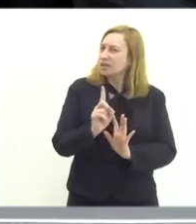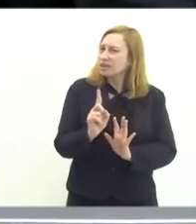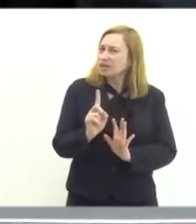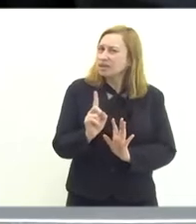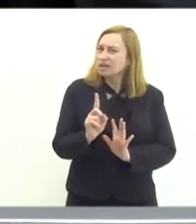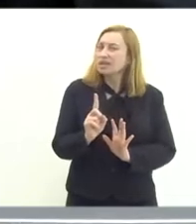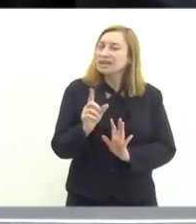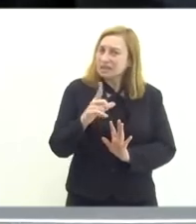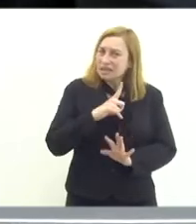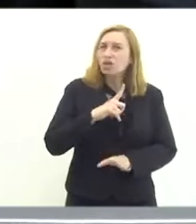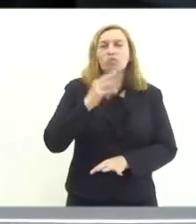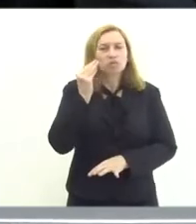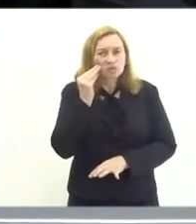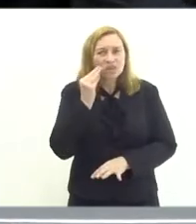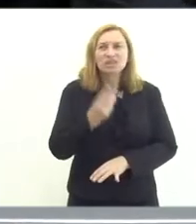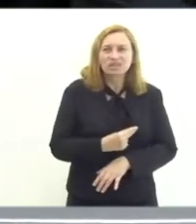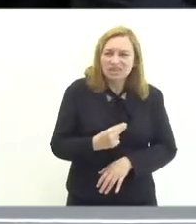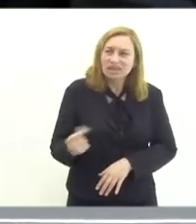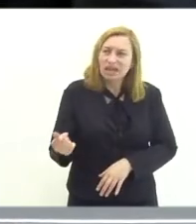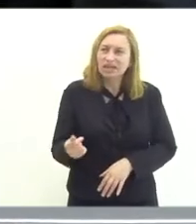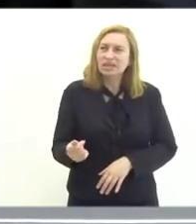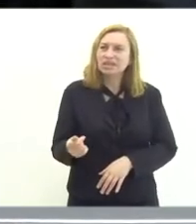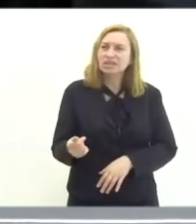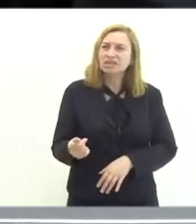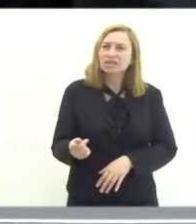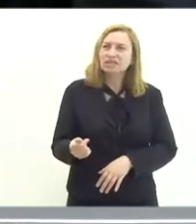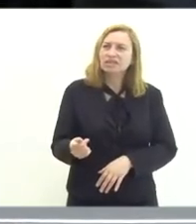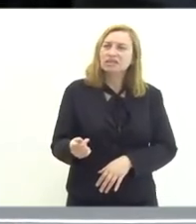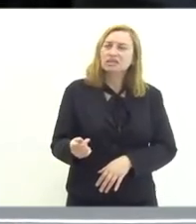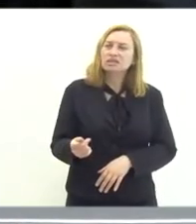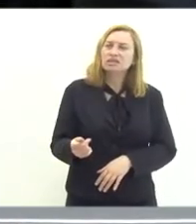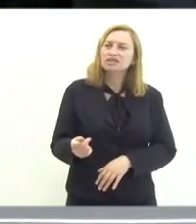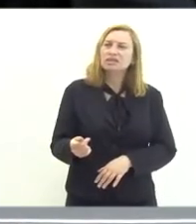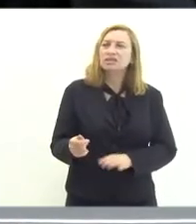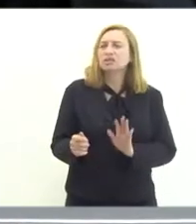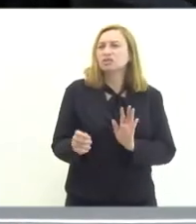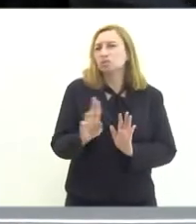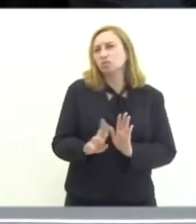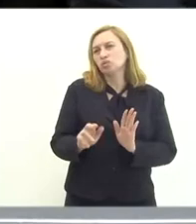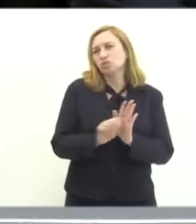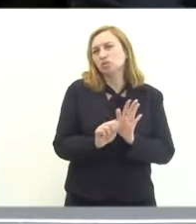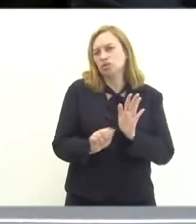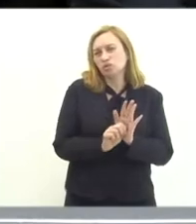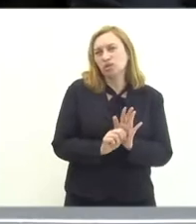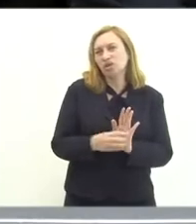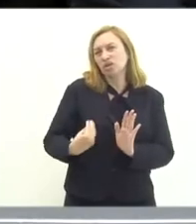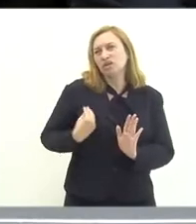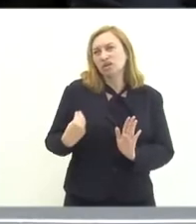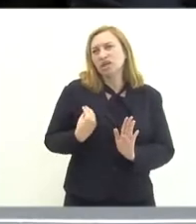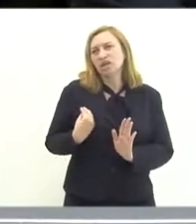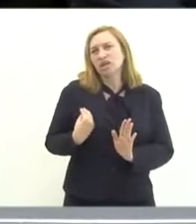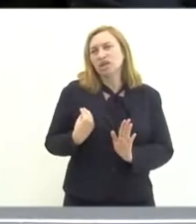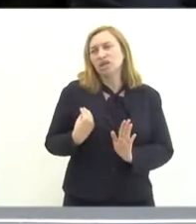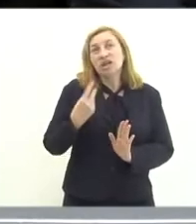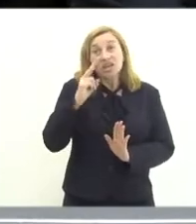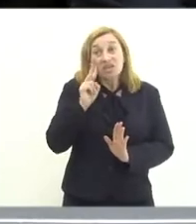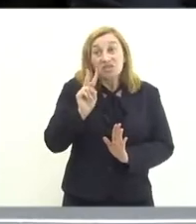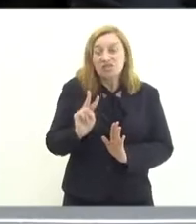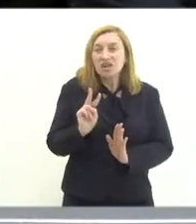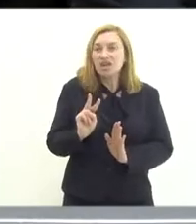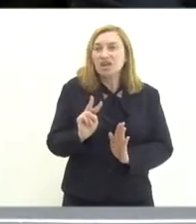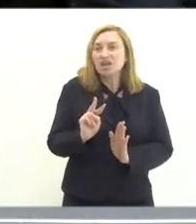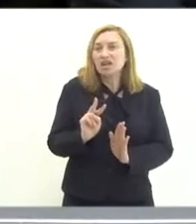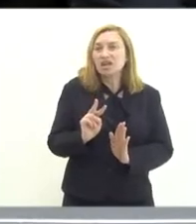tem alguma oportunidade de sair da situação de vulnerabilidade em que ela se encontra e ver